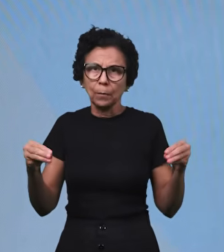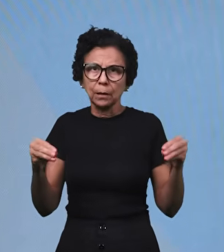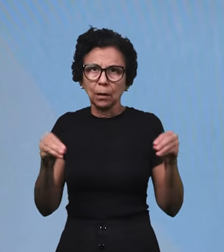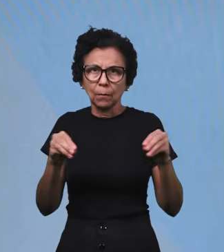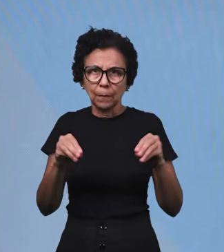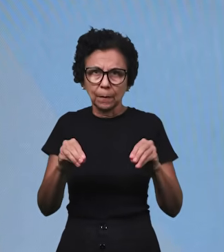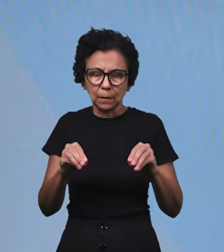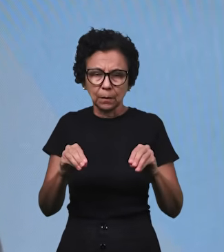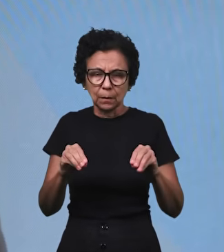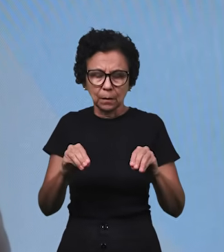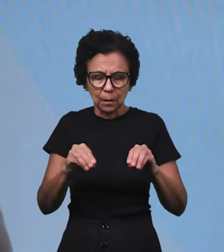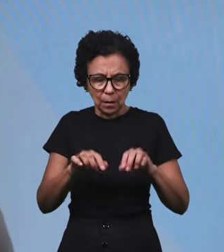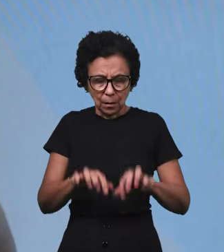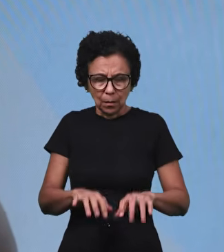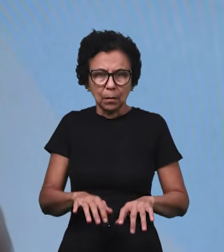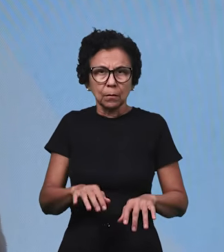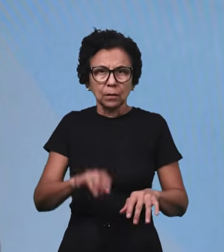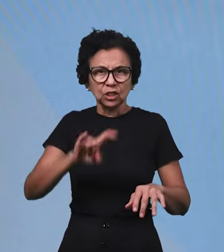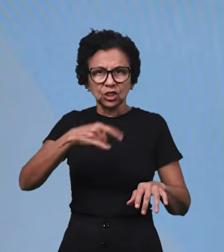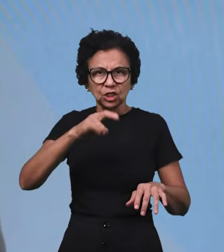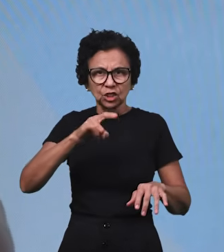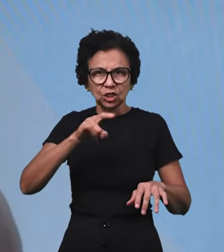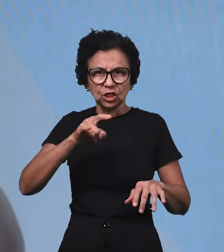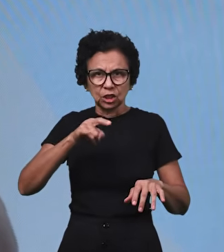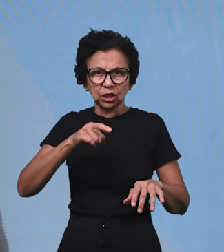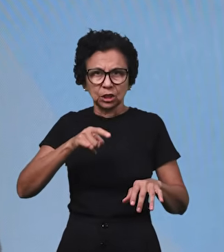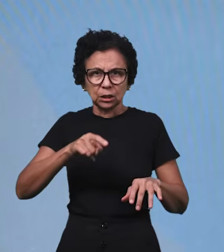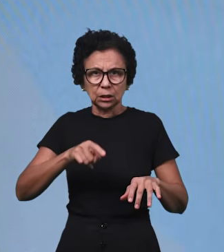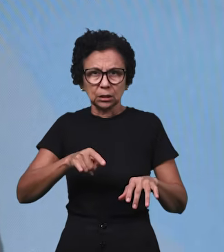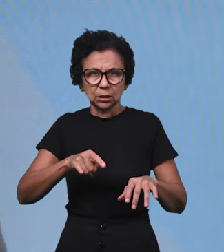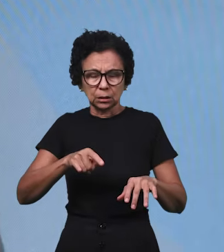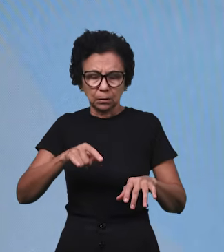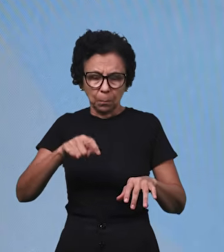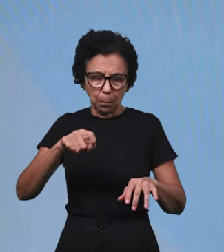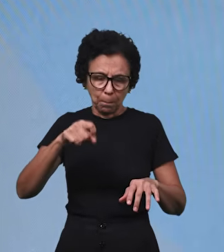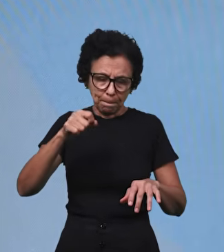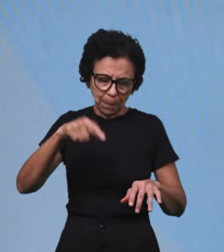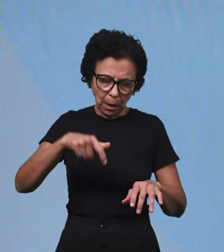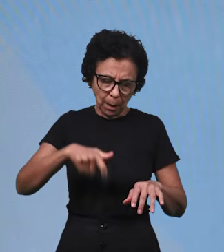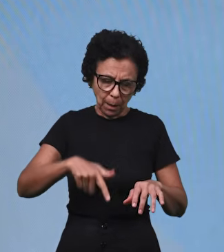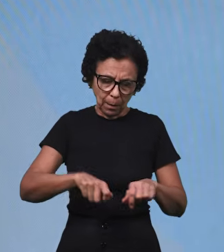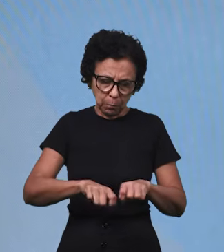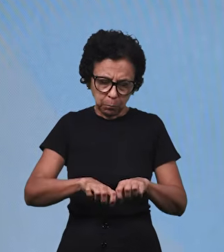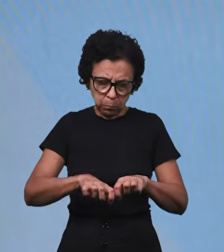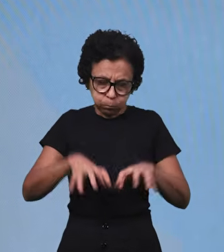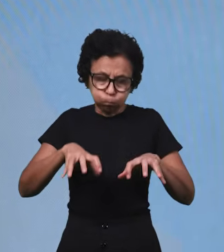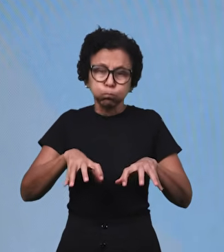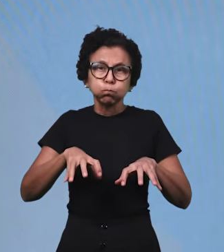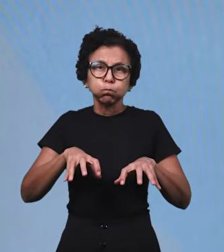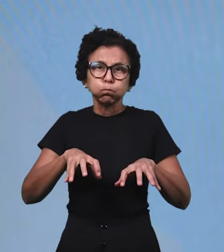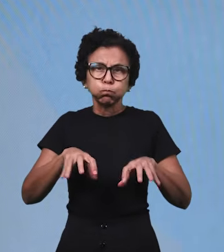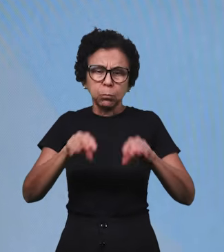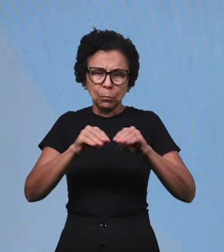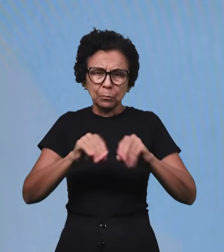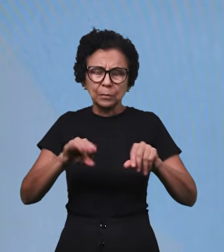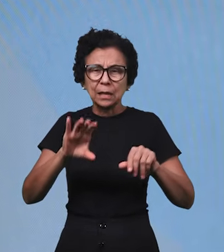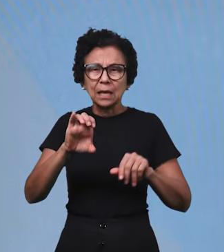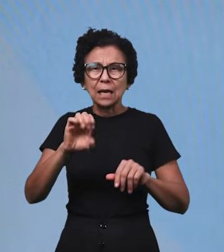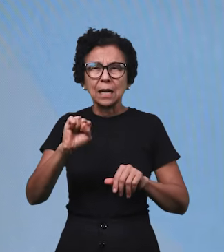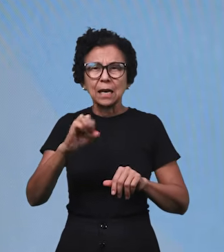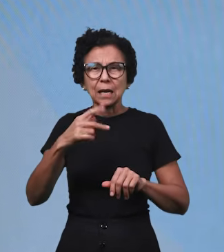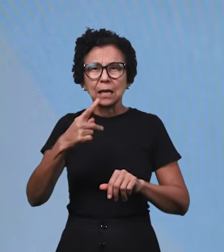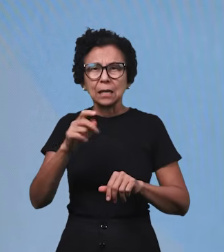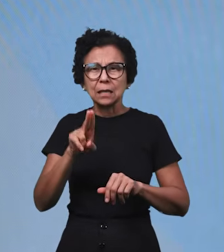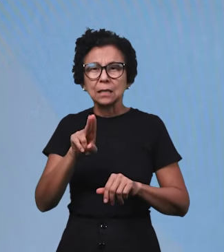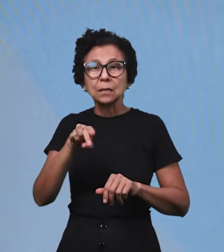mas uma espuma que fica grossa no sobrenadante do vaso sanitário, né? Ou se você coleta um potinho de urina, você vê que